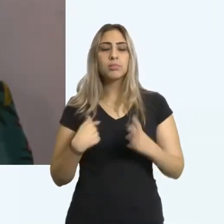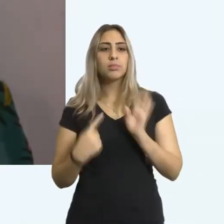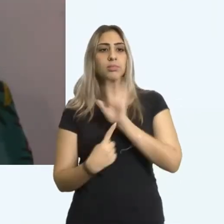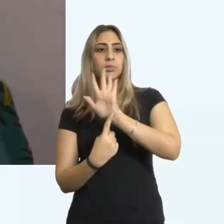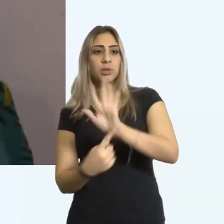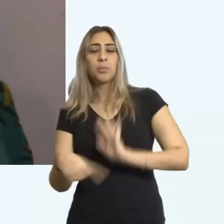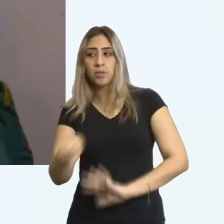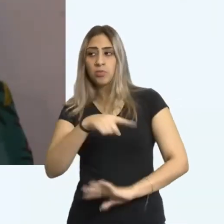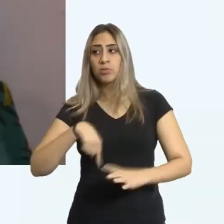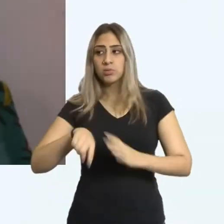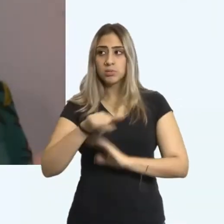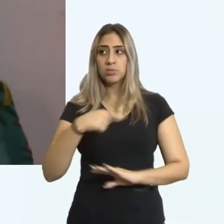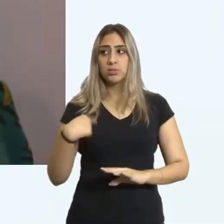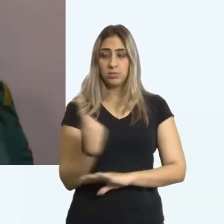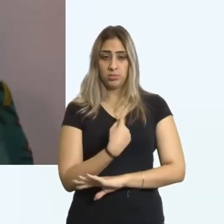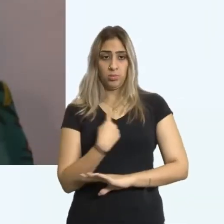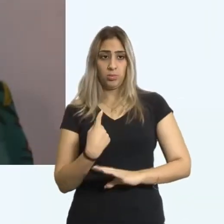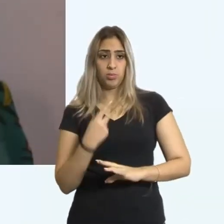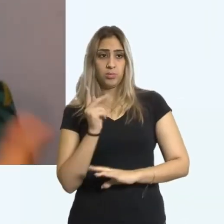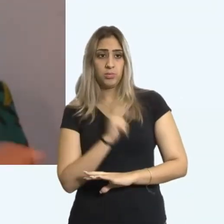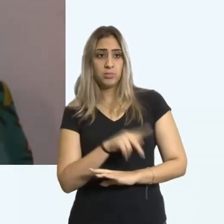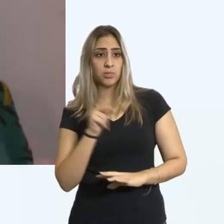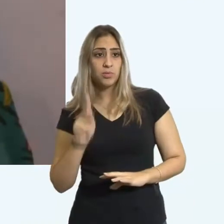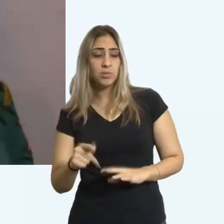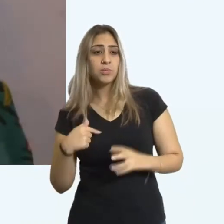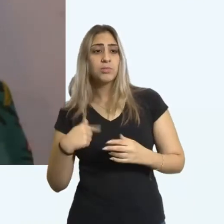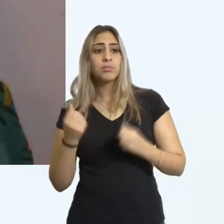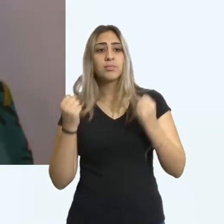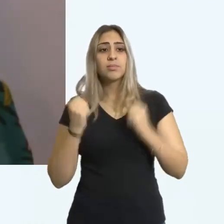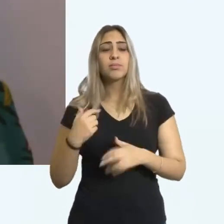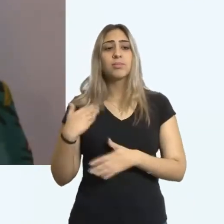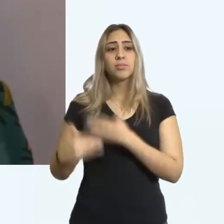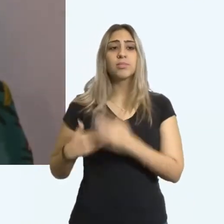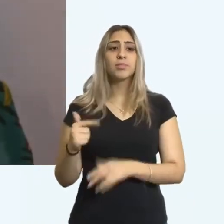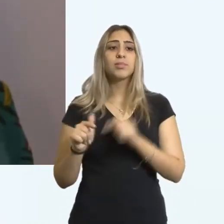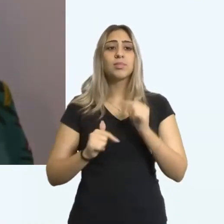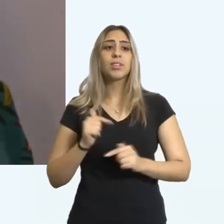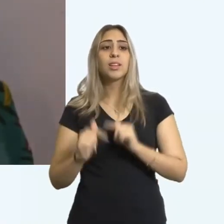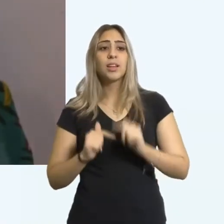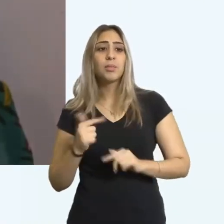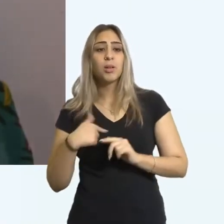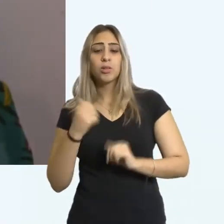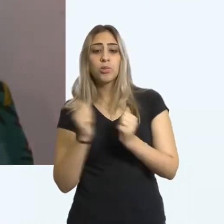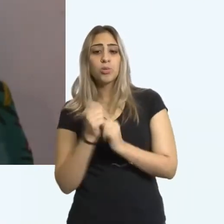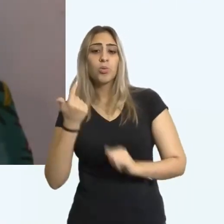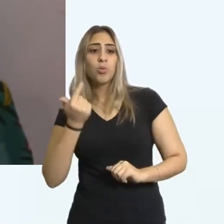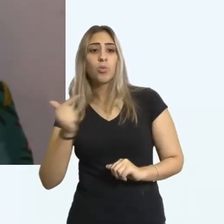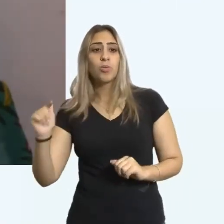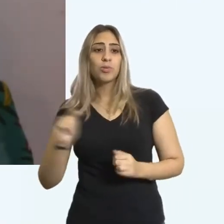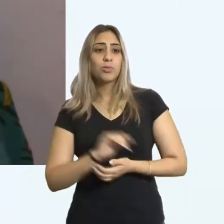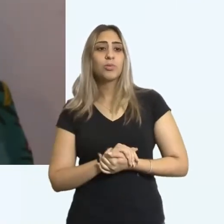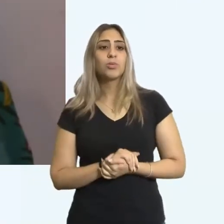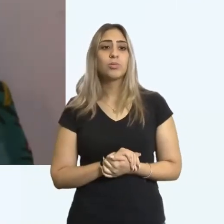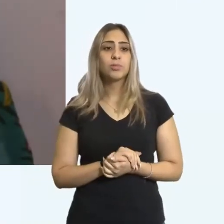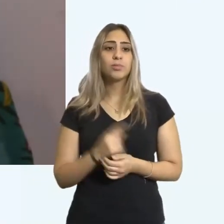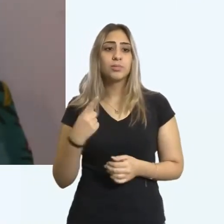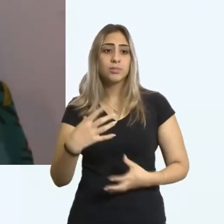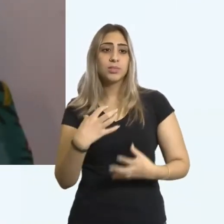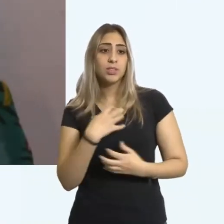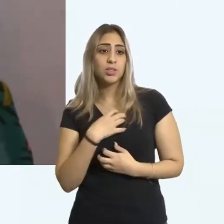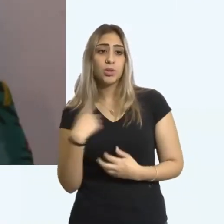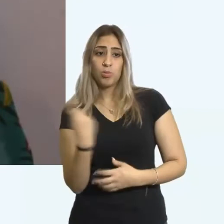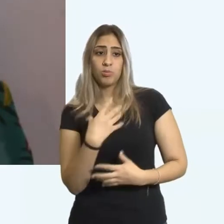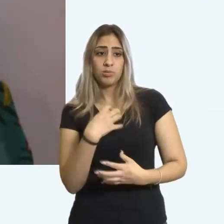aqui que nós todos professor vai fazer um trabalho continuo com o outro e nossos sentidos